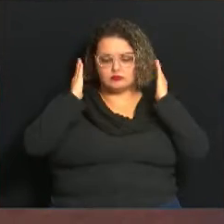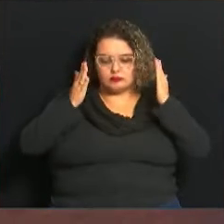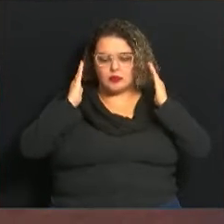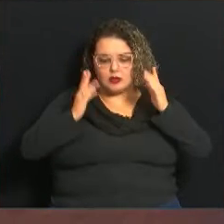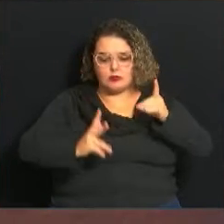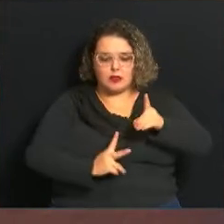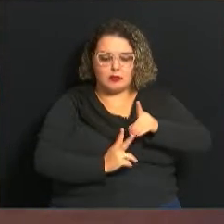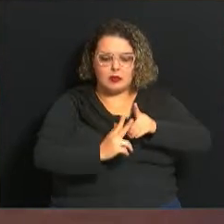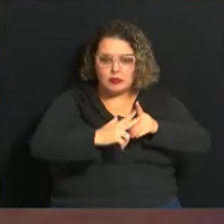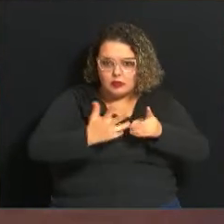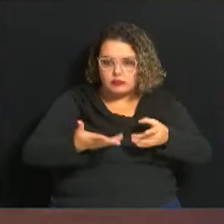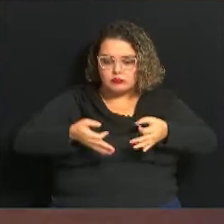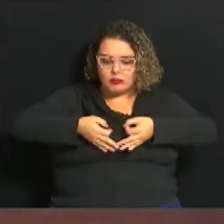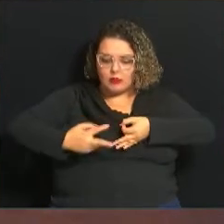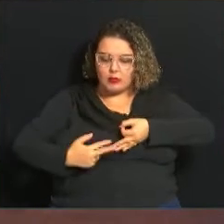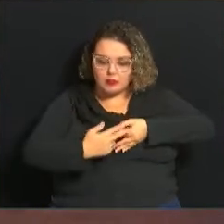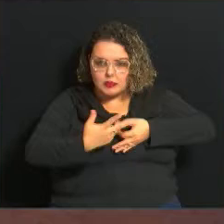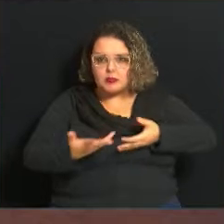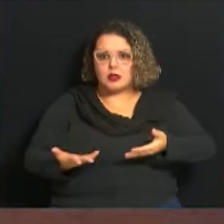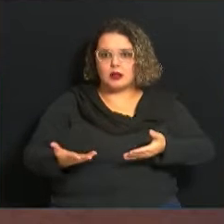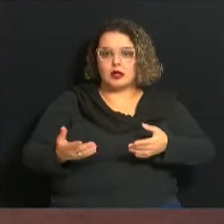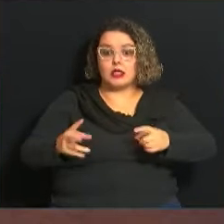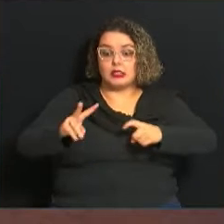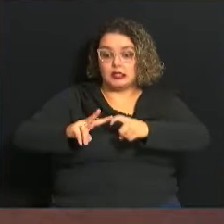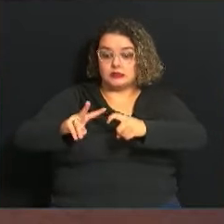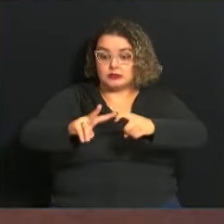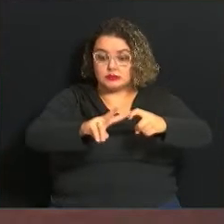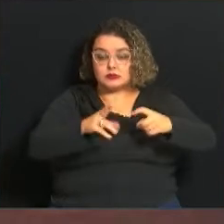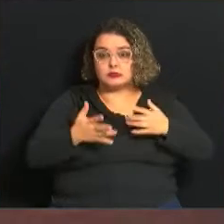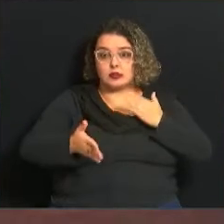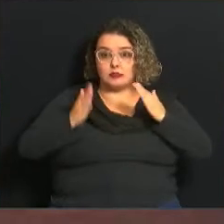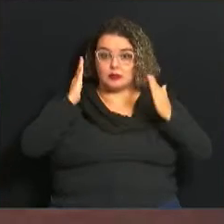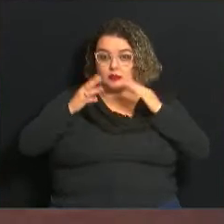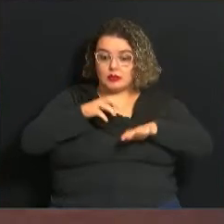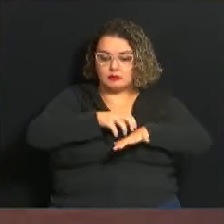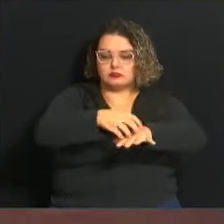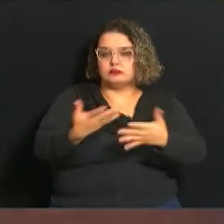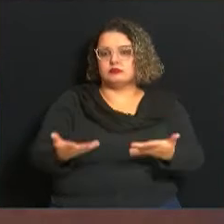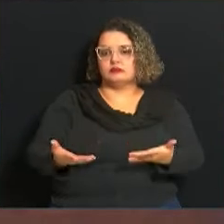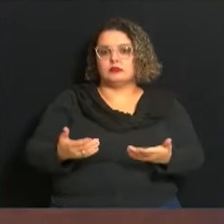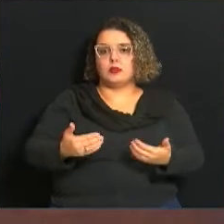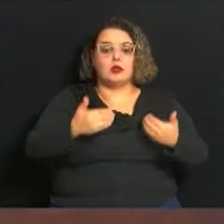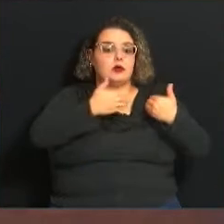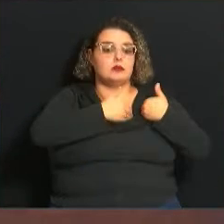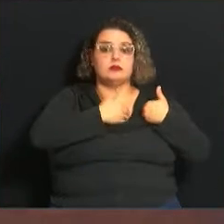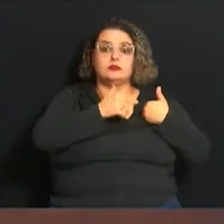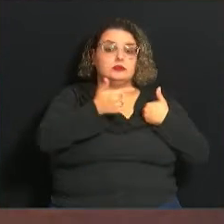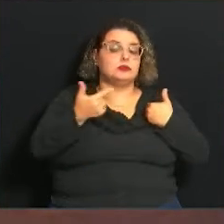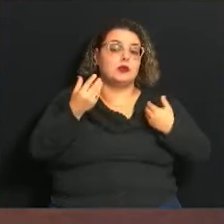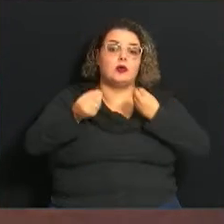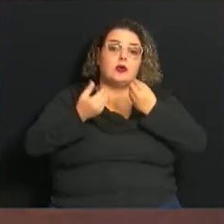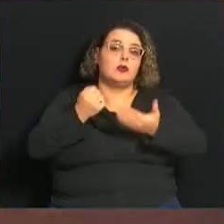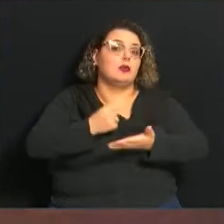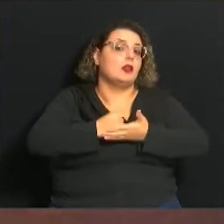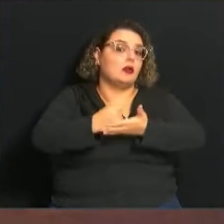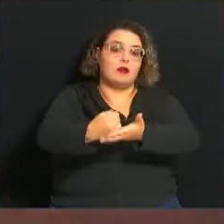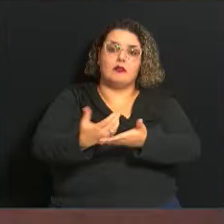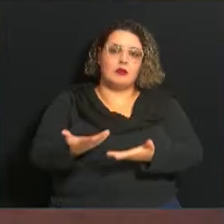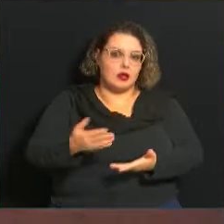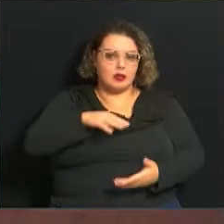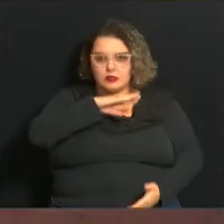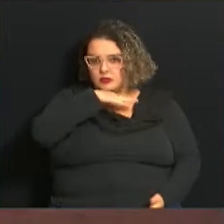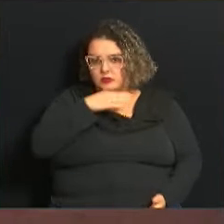clínicas volantes, mas só que a pessoa, que são os tutores, não tem como fazer esse traslado dos animais. Então nós trouxemos